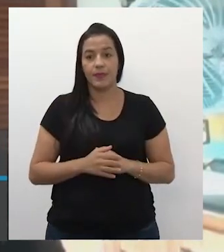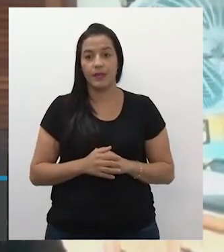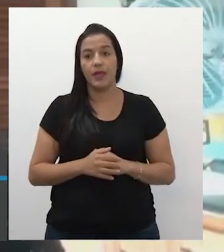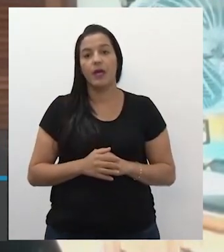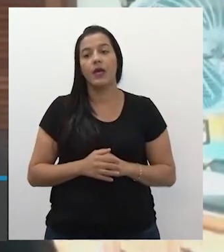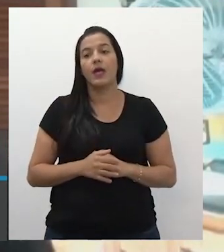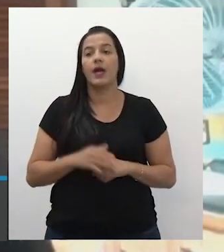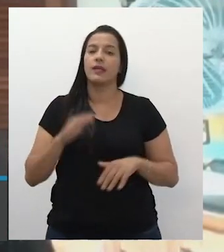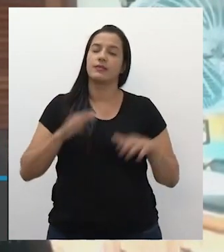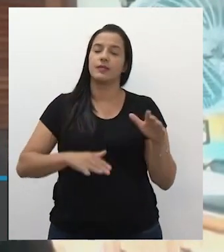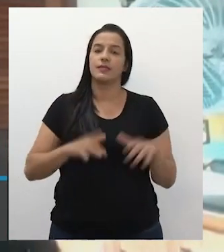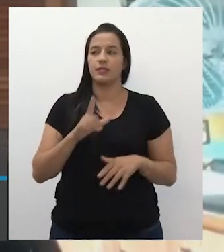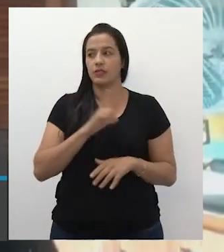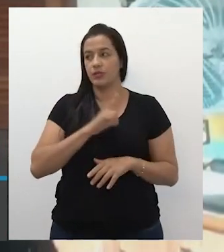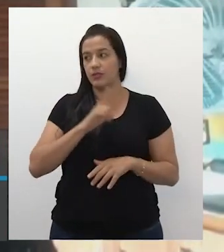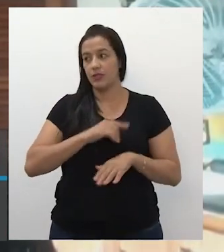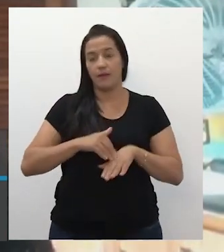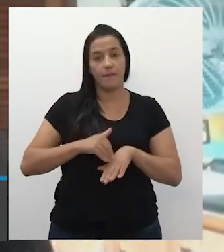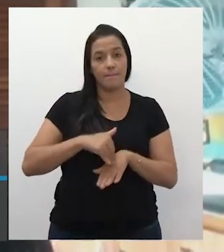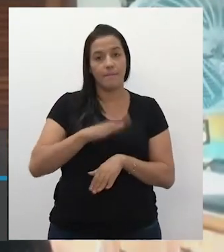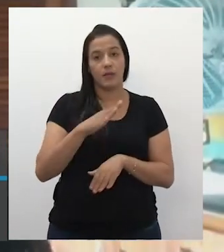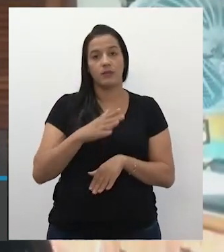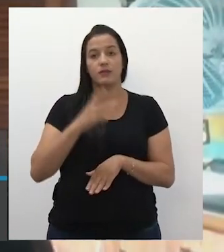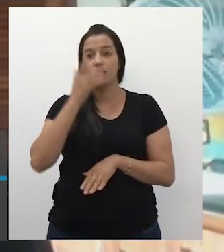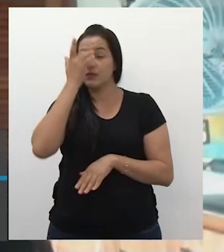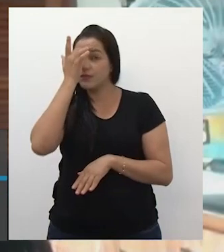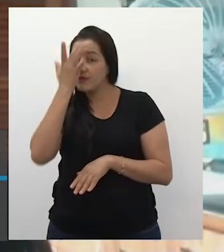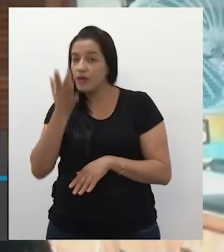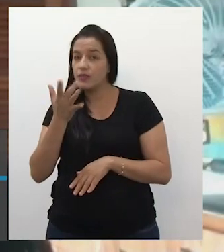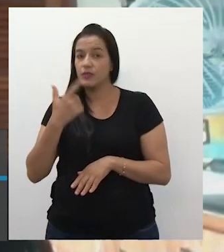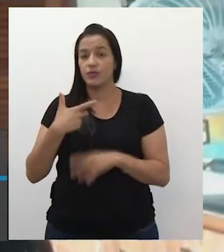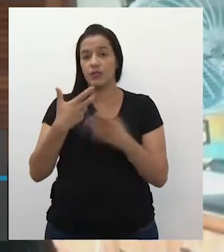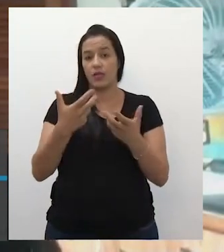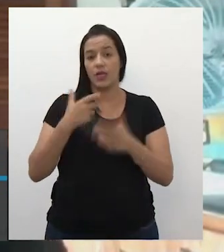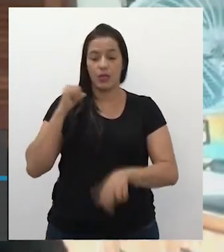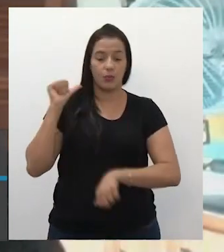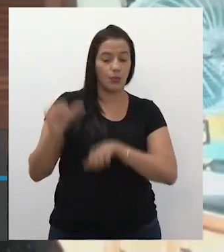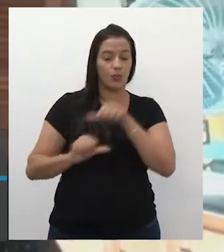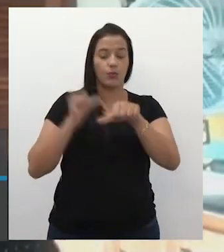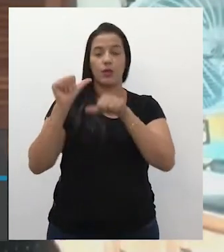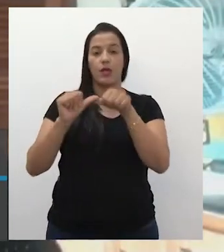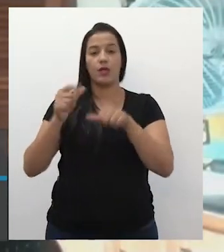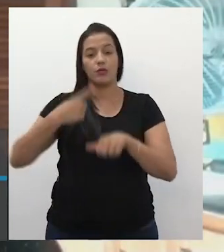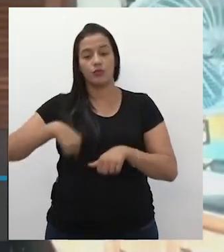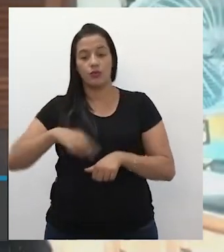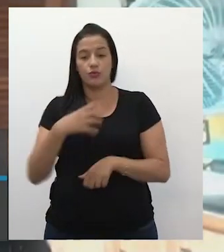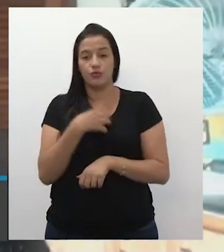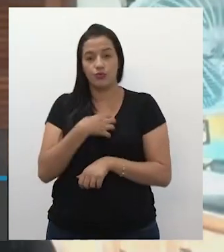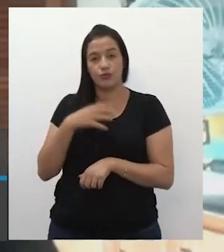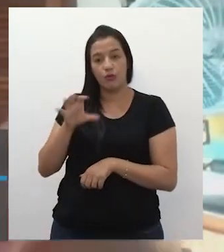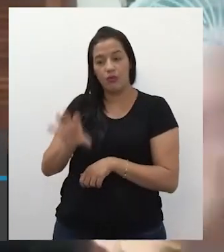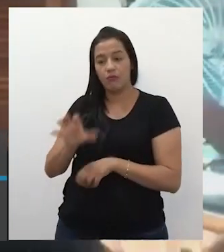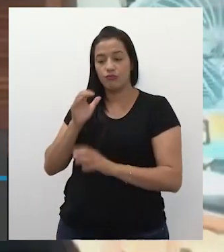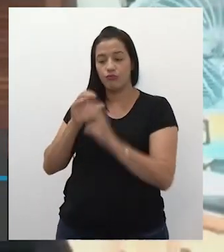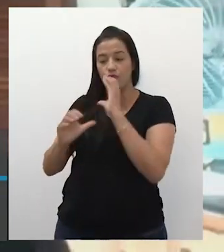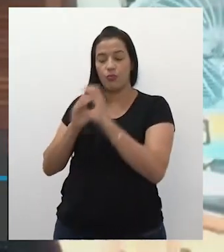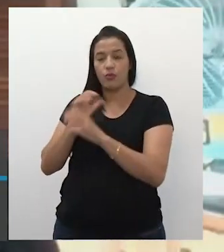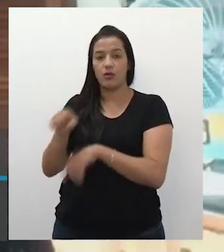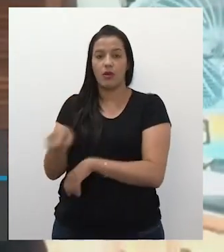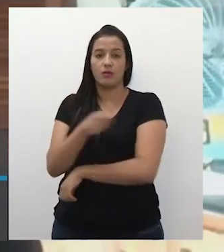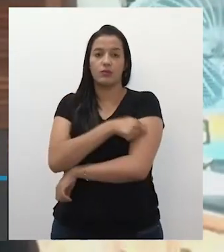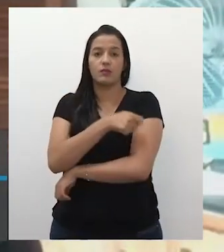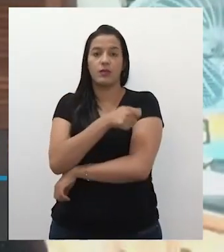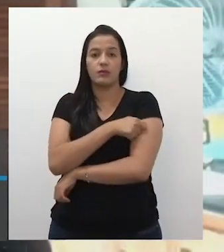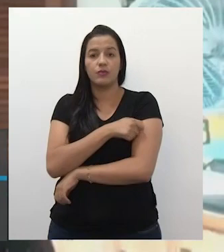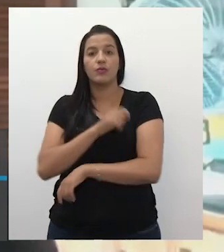mais facilidade de transformar a nossa forma de comunicar com os estudantes, e quando a gente está na sala dos professores